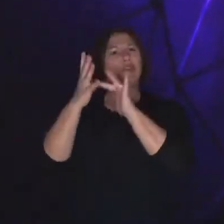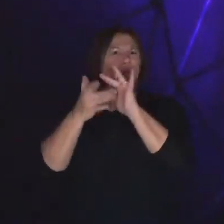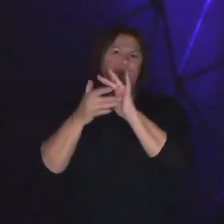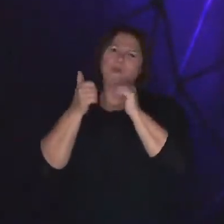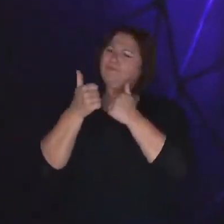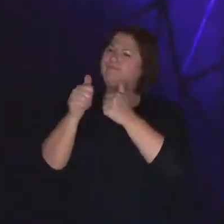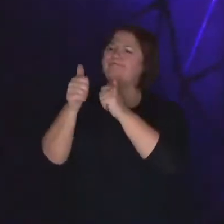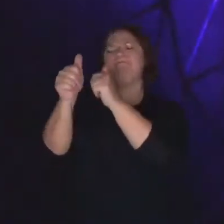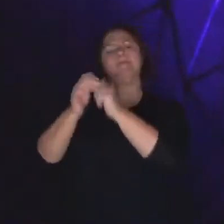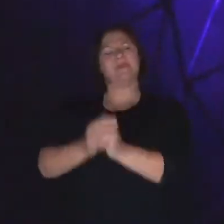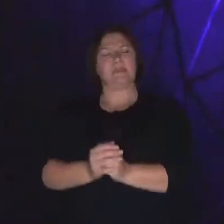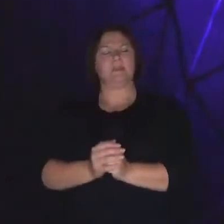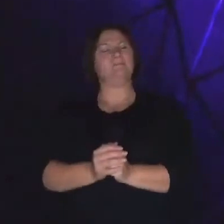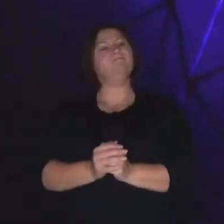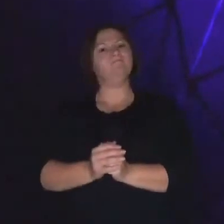é uma tarde de salvação.